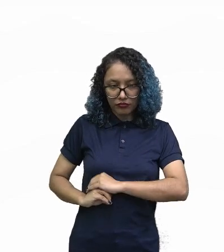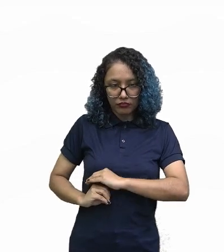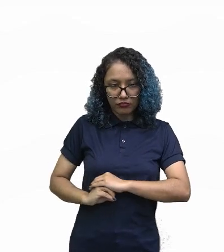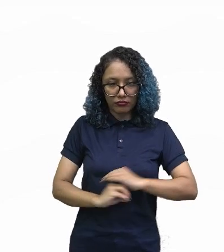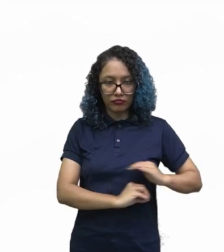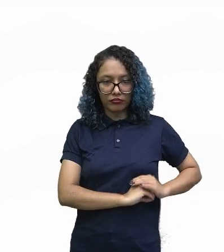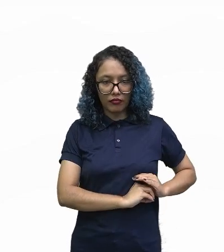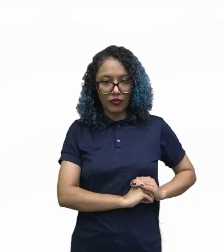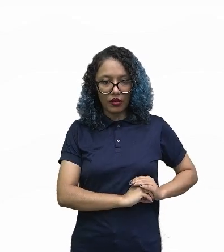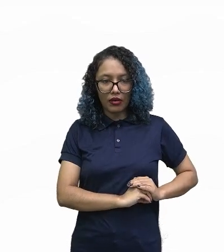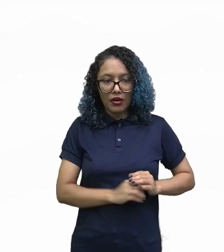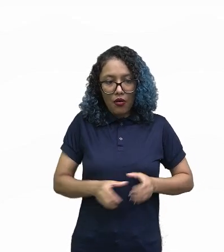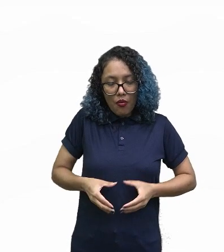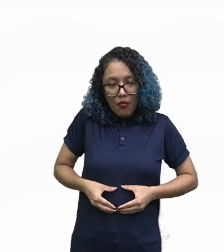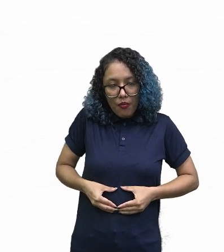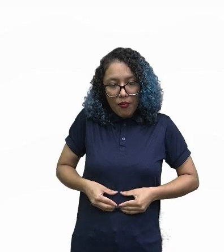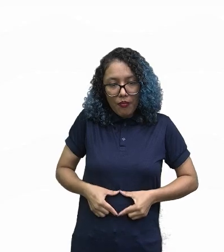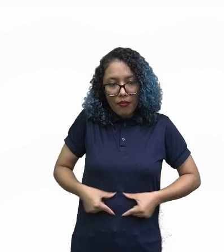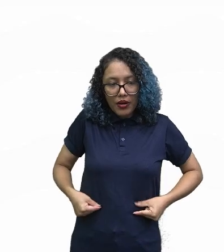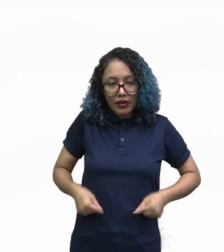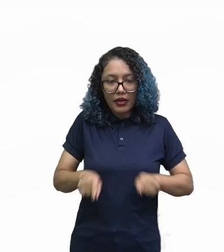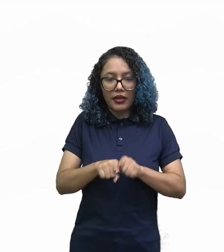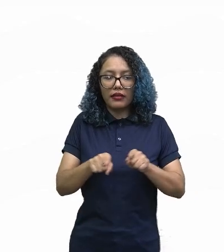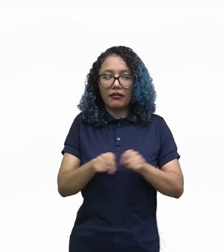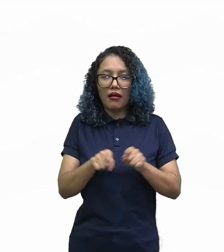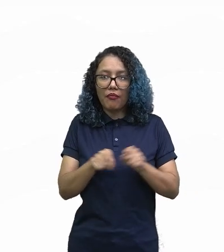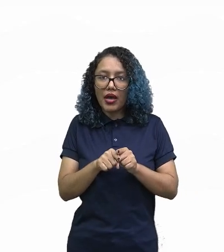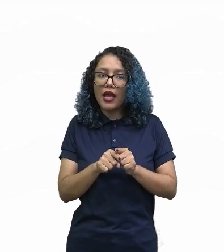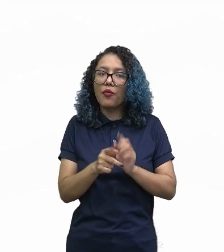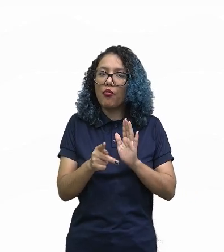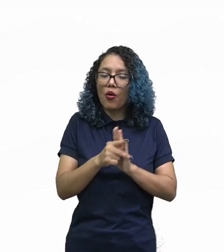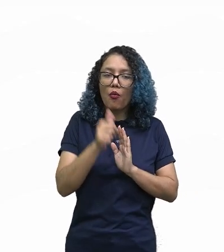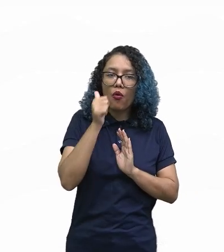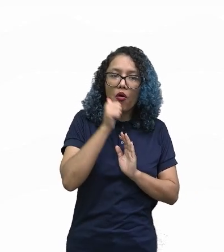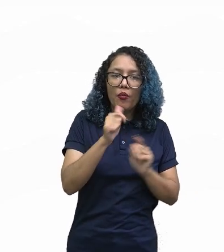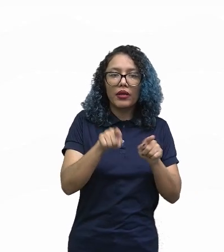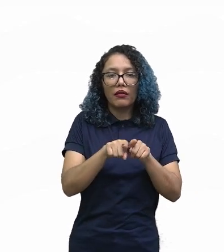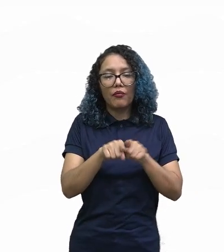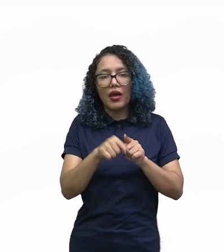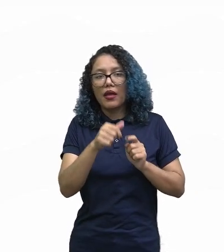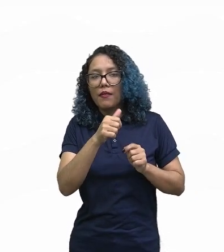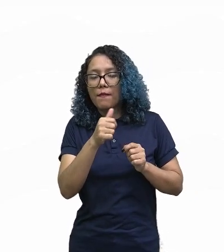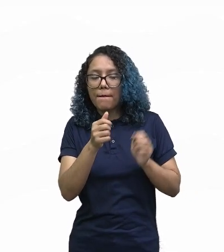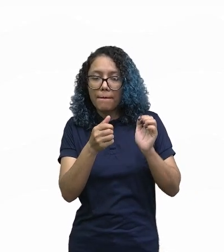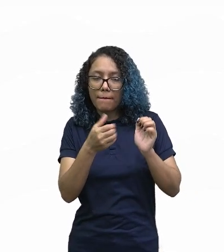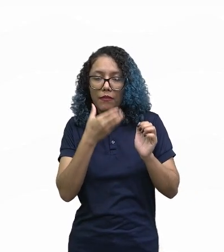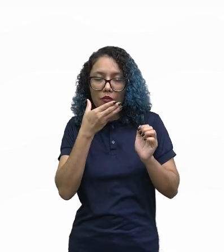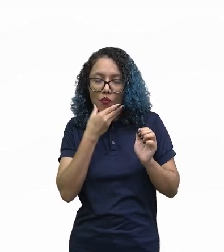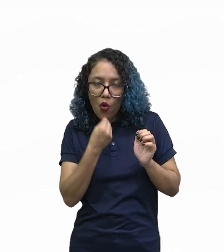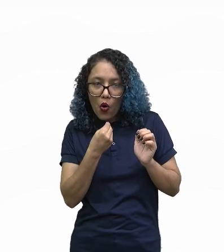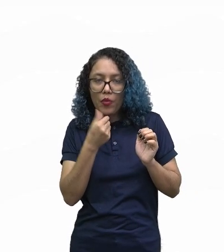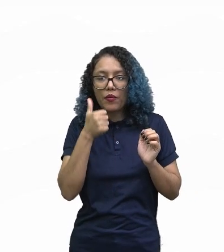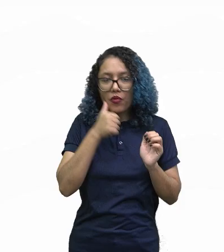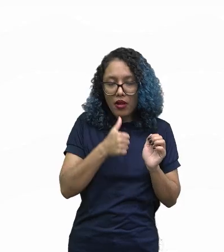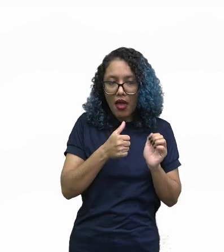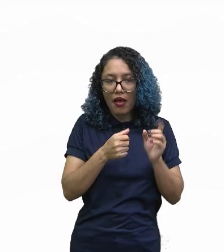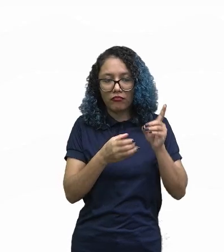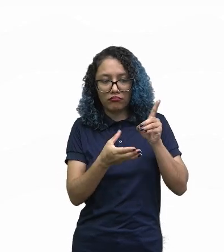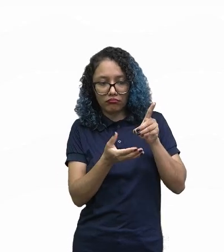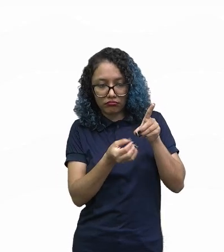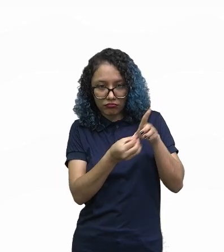glândulas sexuais, tanto do sistema reprodutor masculino quanto feminino, certo? E aí a gente vai iniciar conhecendo